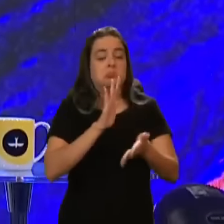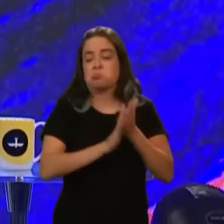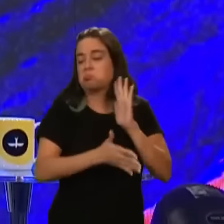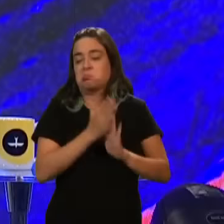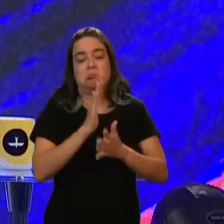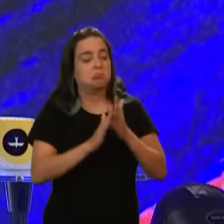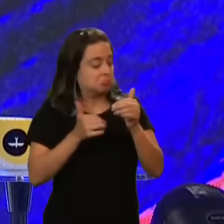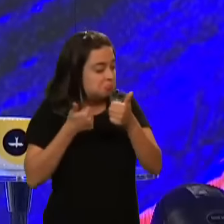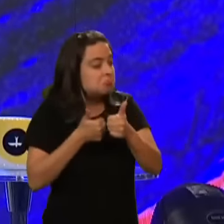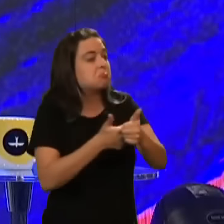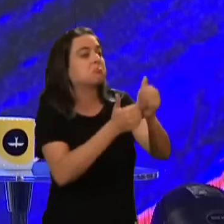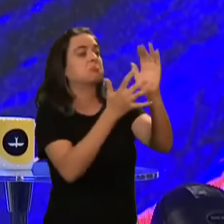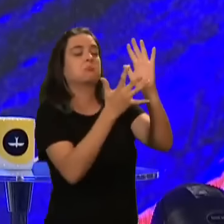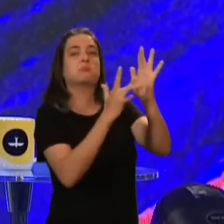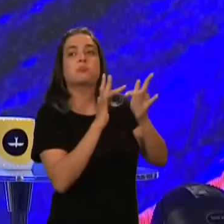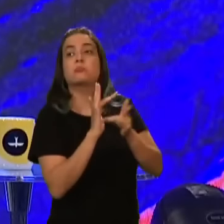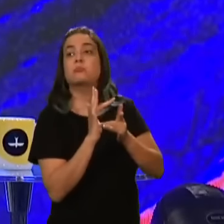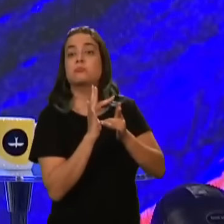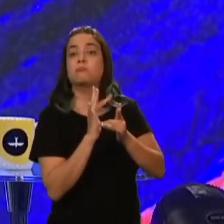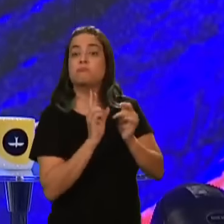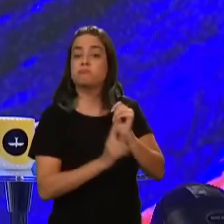Jesus queria.